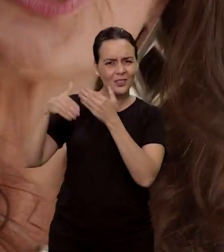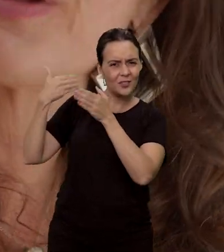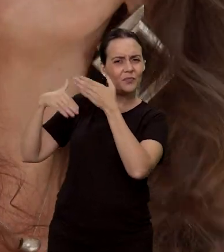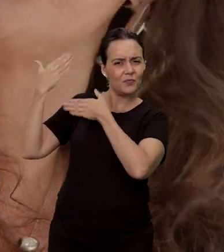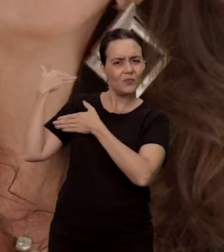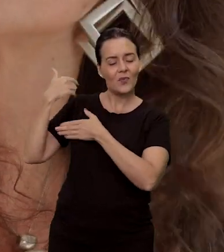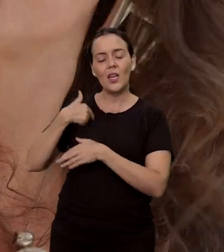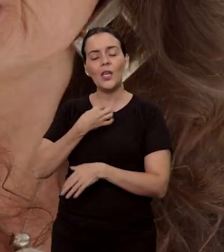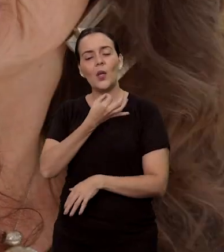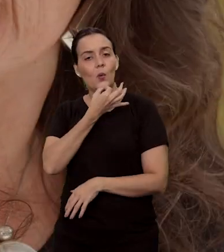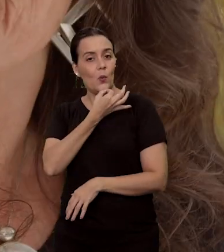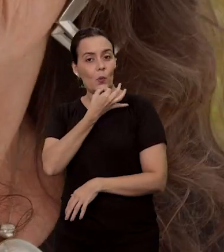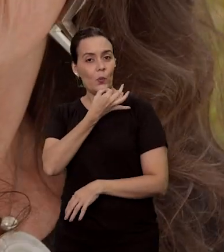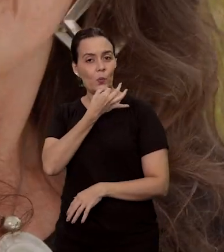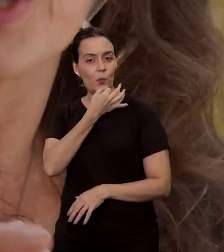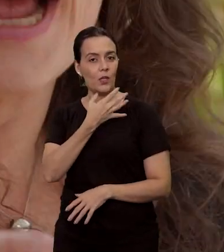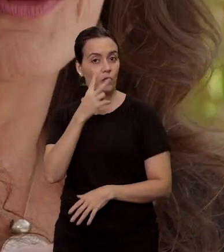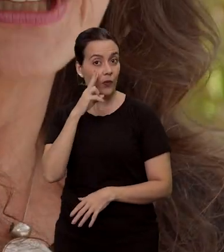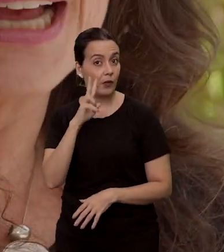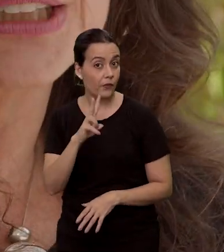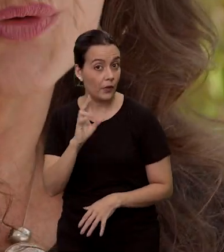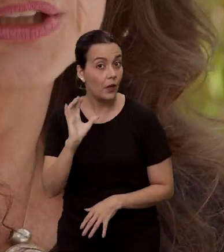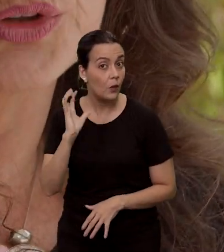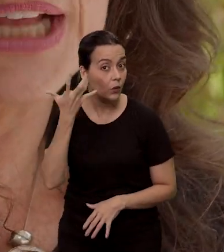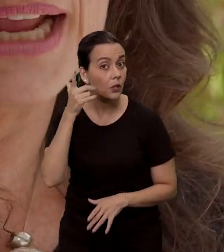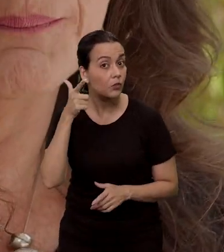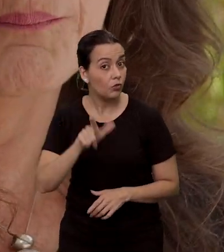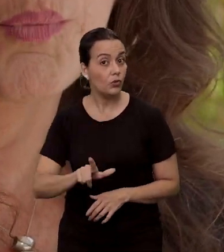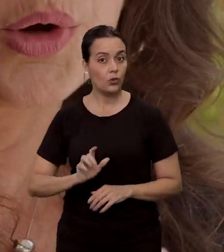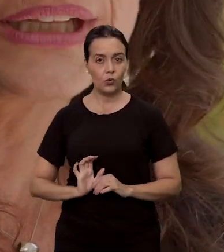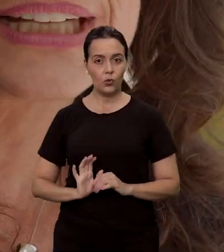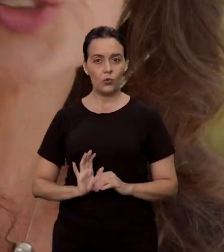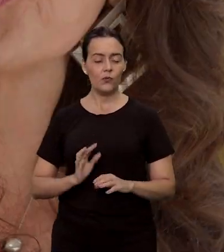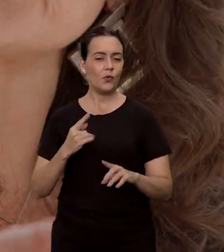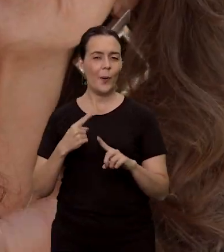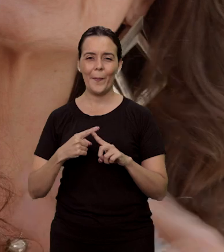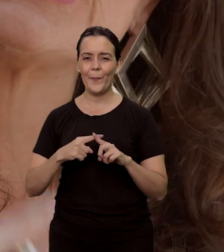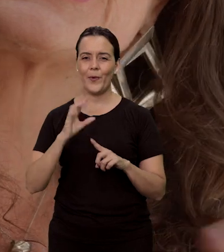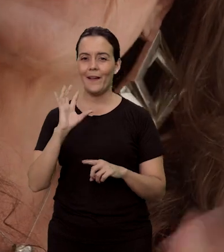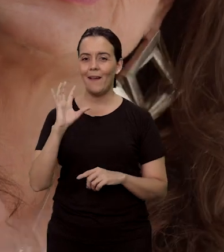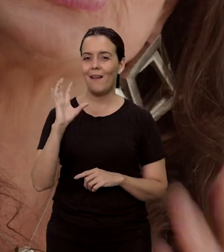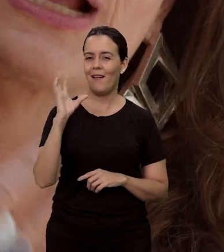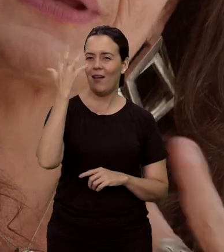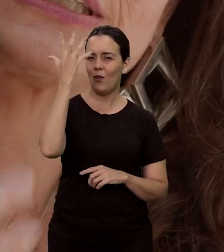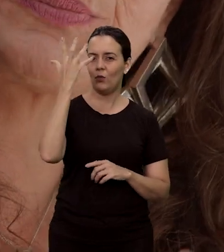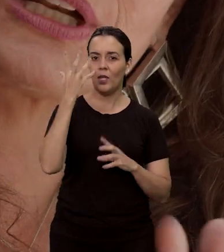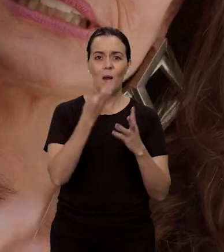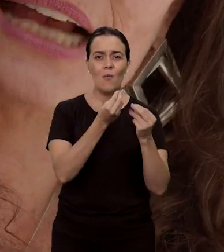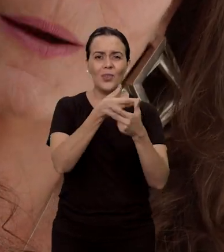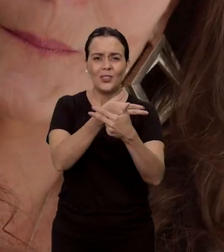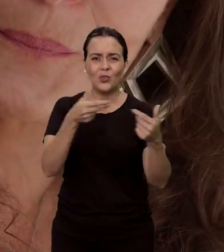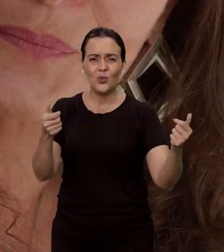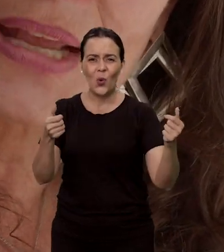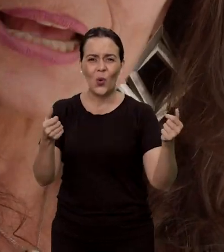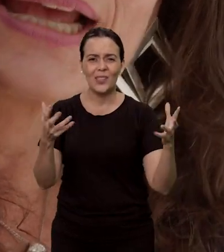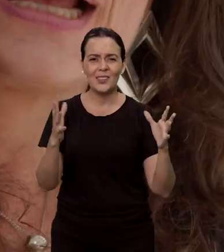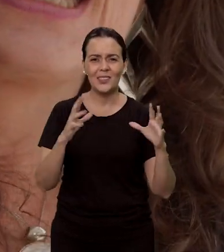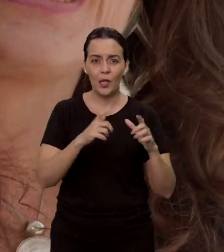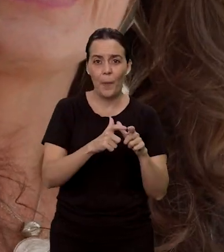que a gente vai ver isso acontecer. Eu acho. Porque acontece quando tem muitas coisas que estão em dinâmica exponencial.